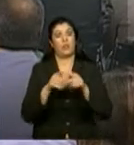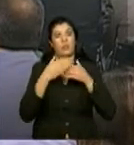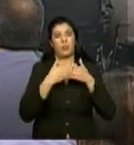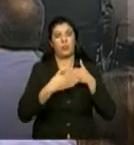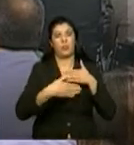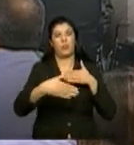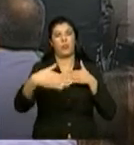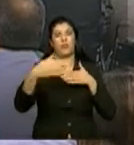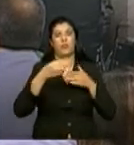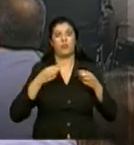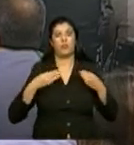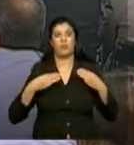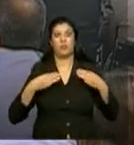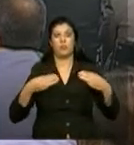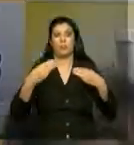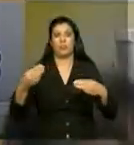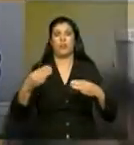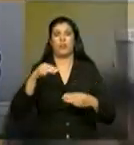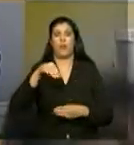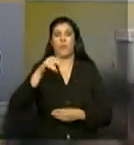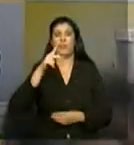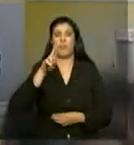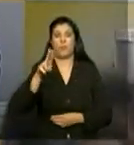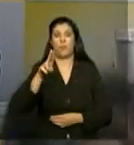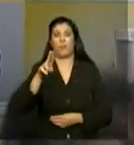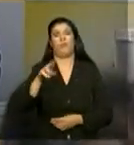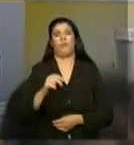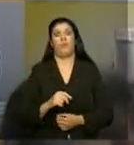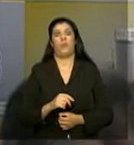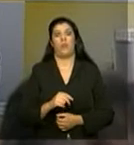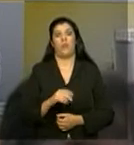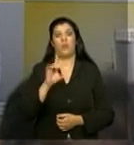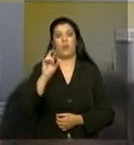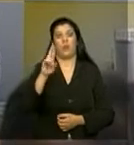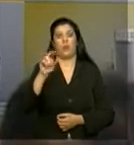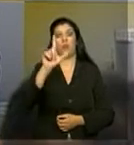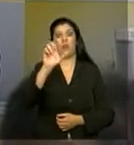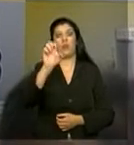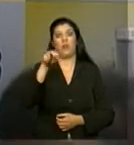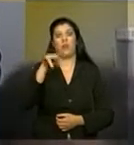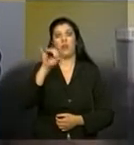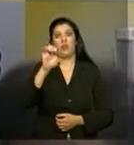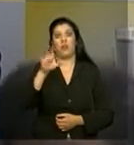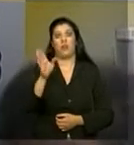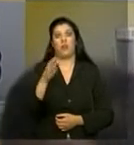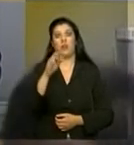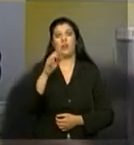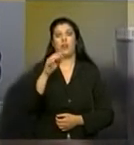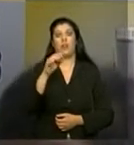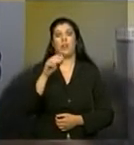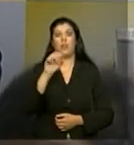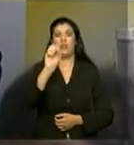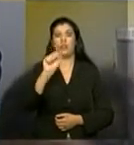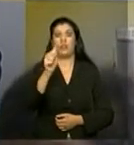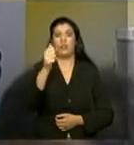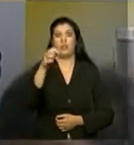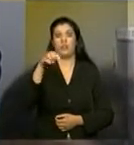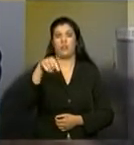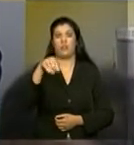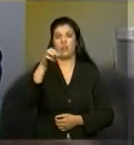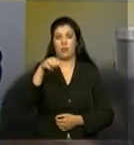processo pelo ministério público federal lê doutora lenine de carvalho e o doutor samir